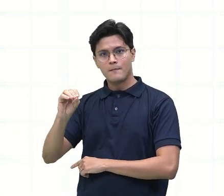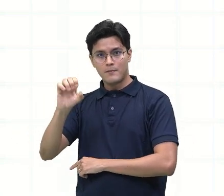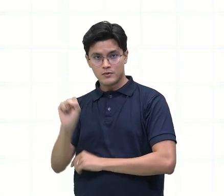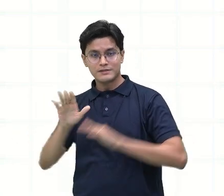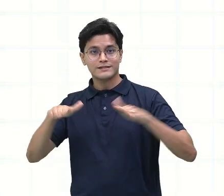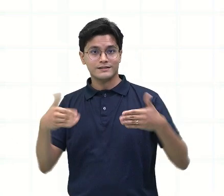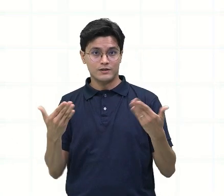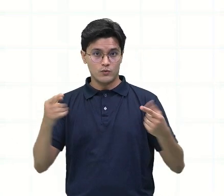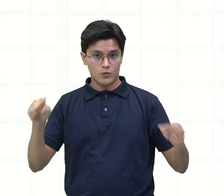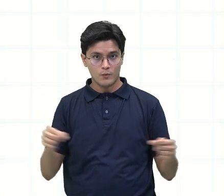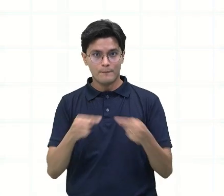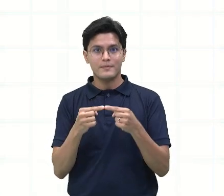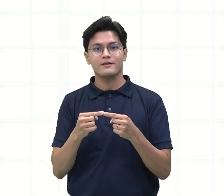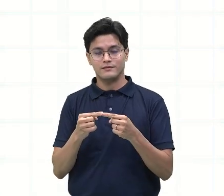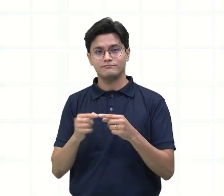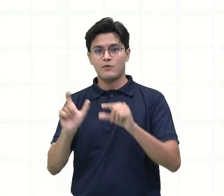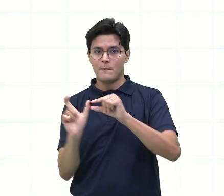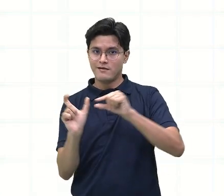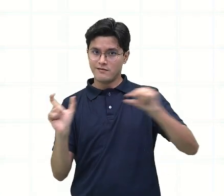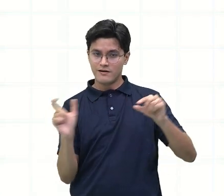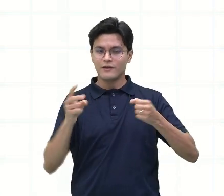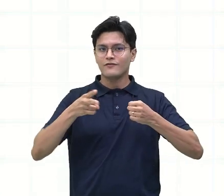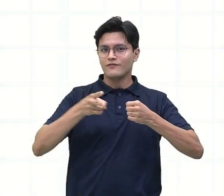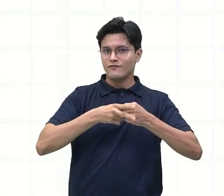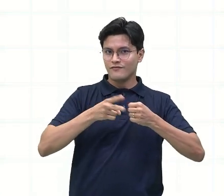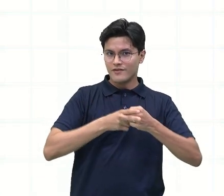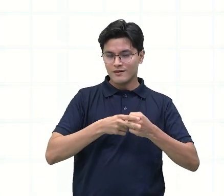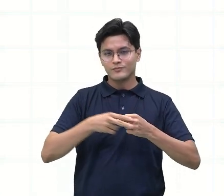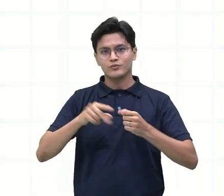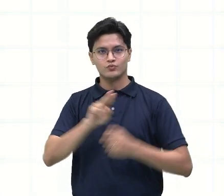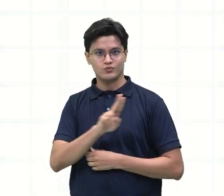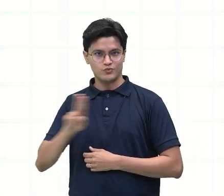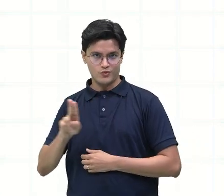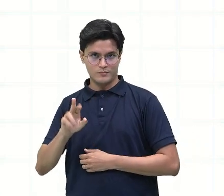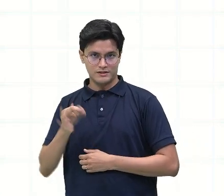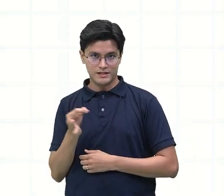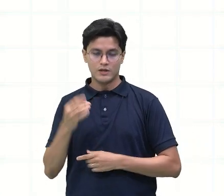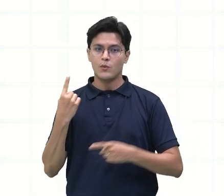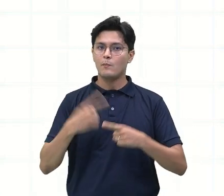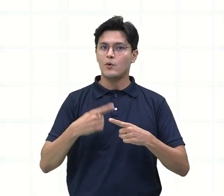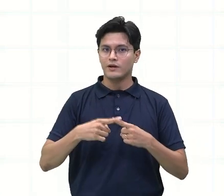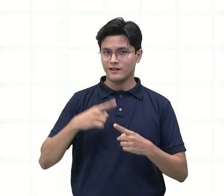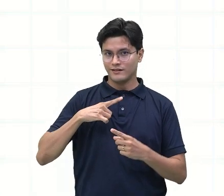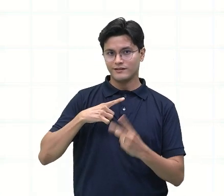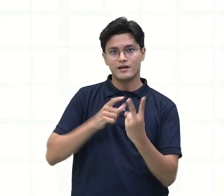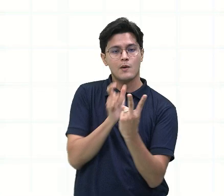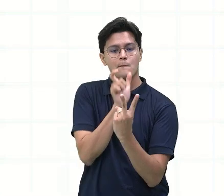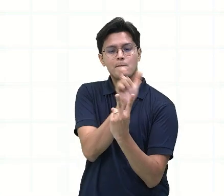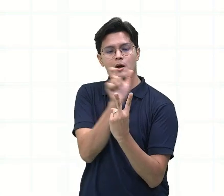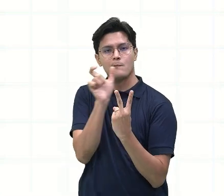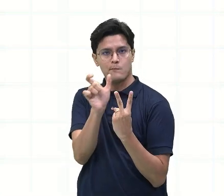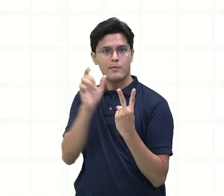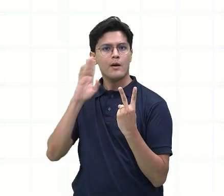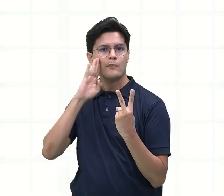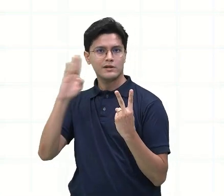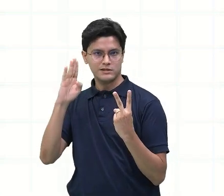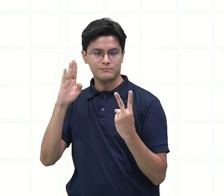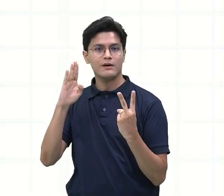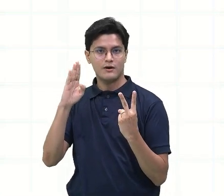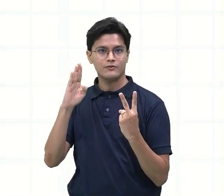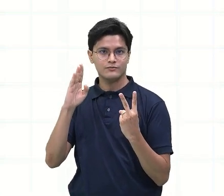verbo nominal, tá? Porque eu tenho dois núcleos, chegaram, que é verbo, e doentes, que é